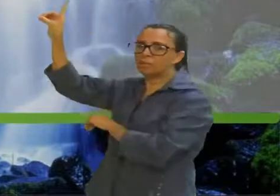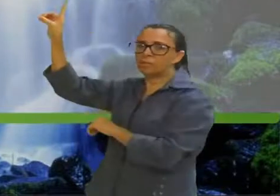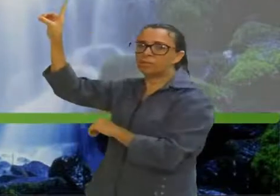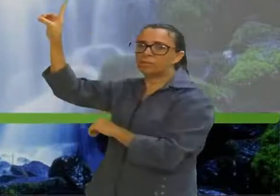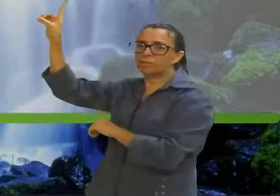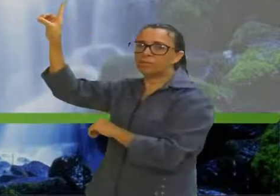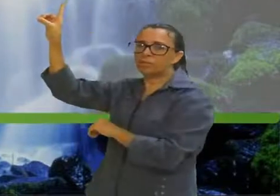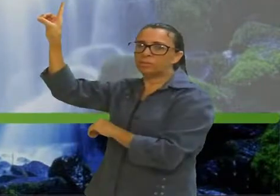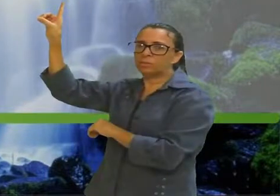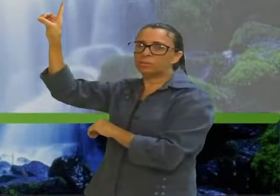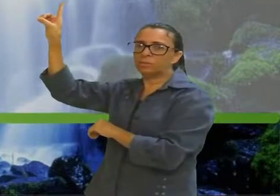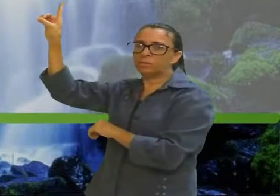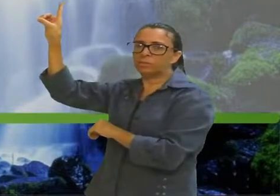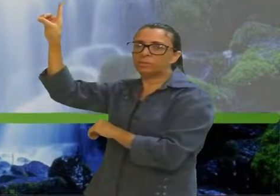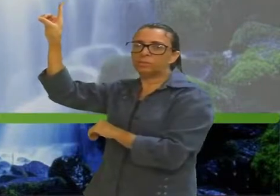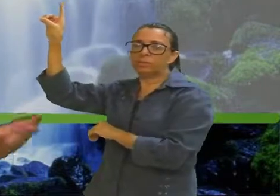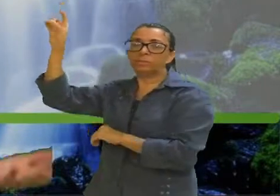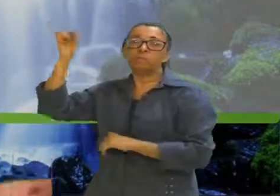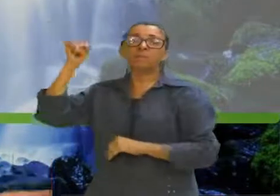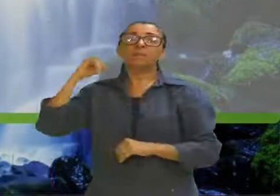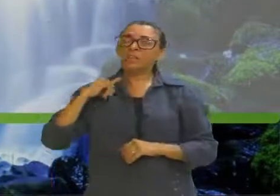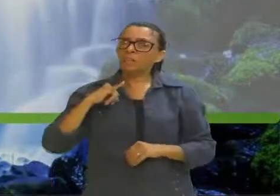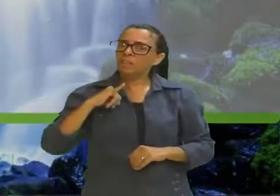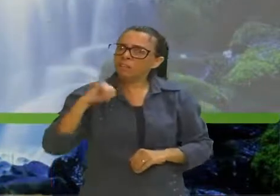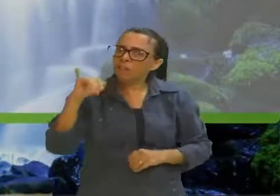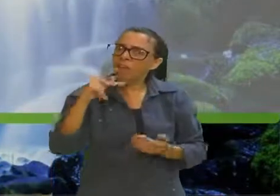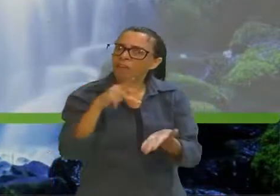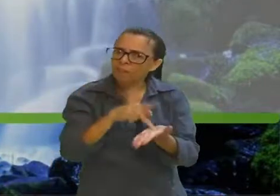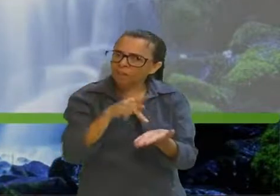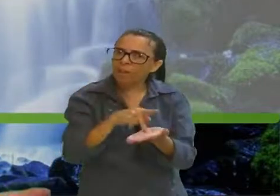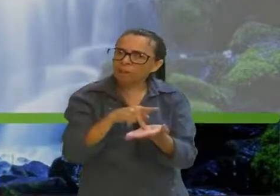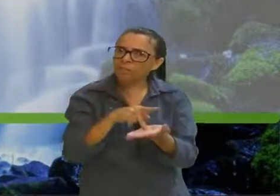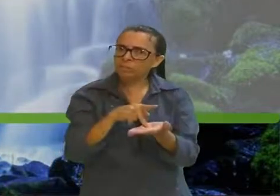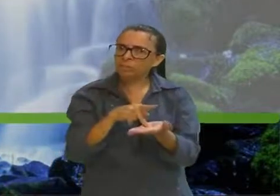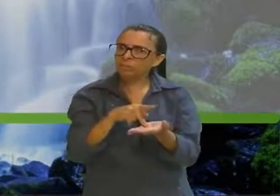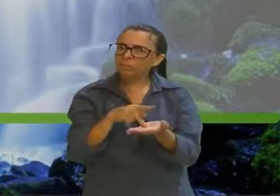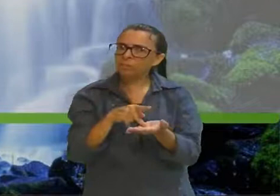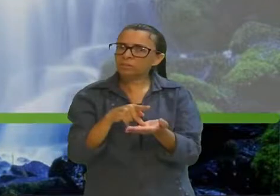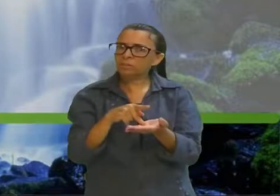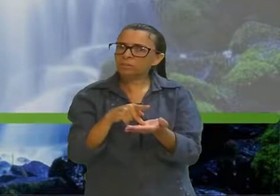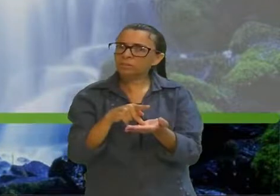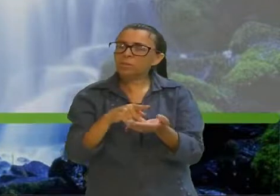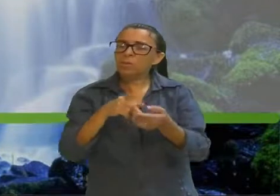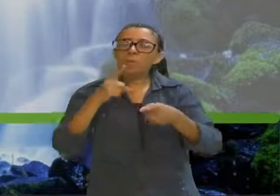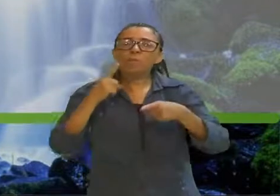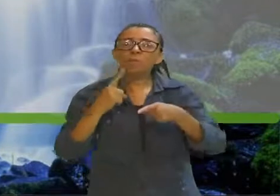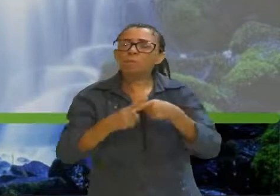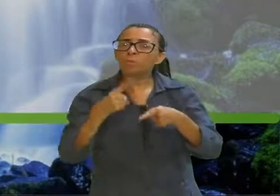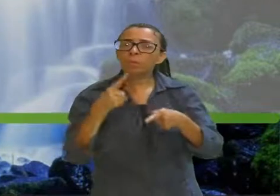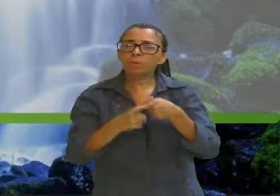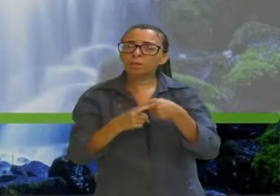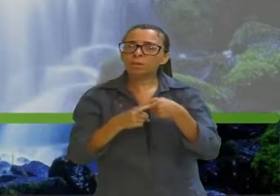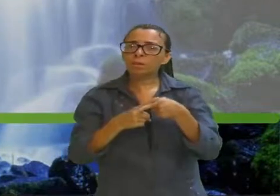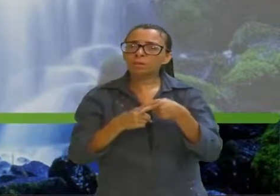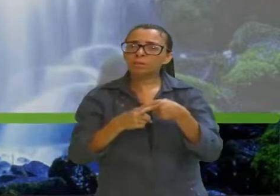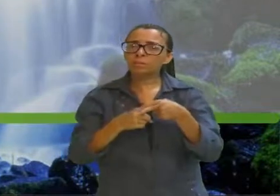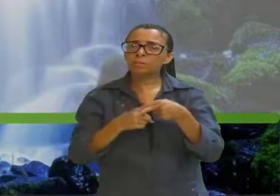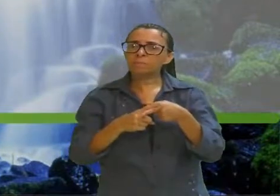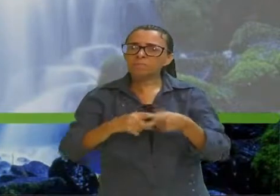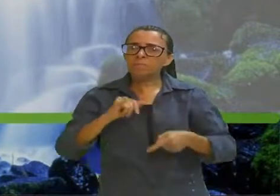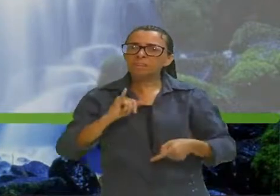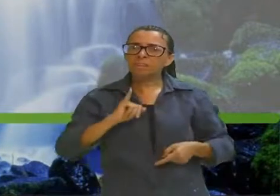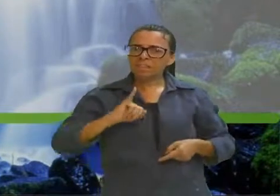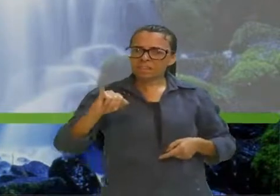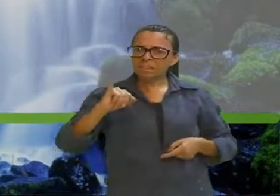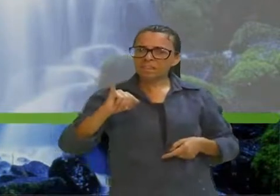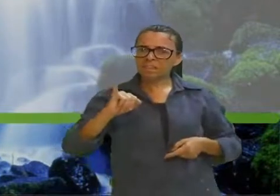fazermos 100% a vontade de Deus e praticarmos, porque habita em nós e combate contra o